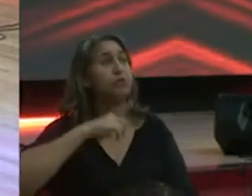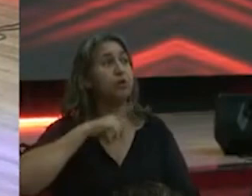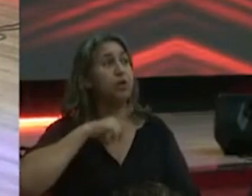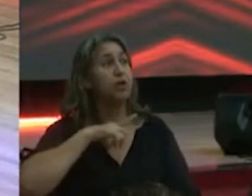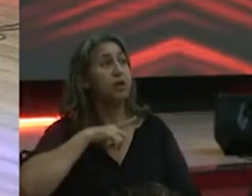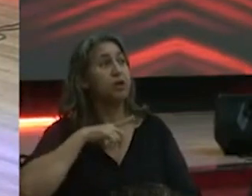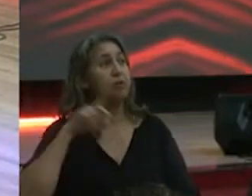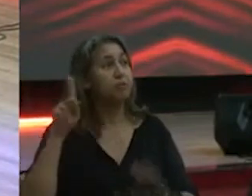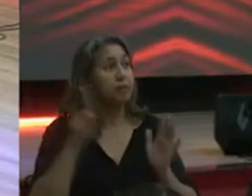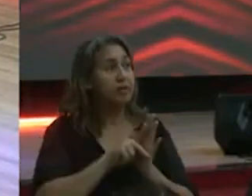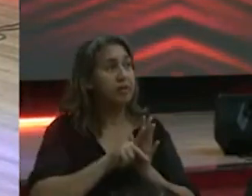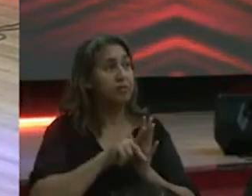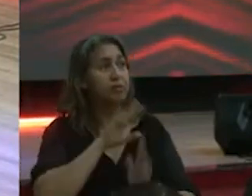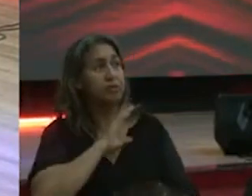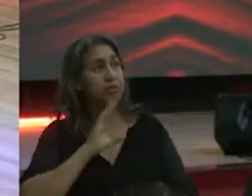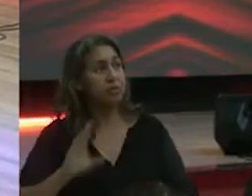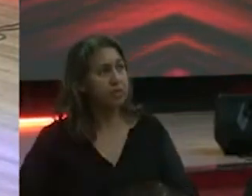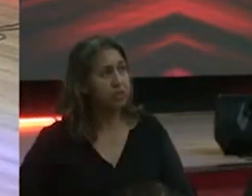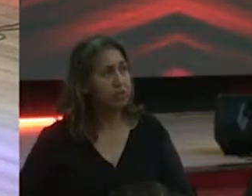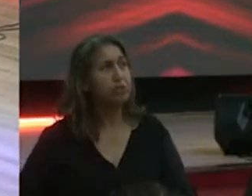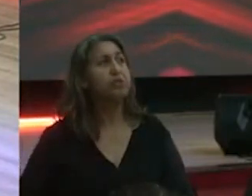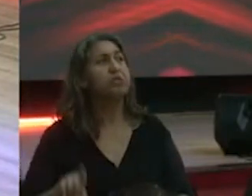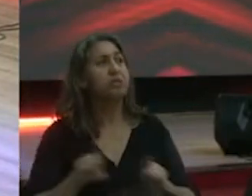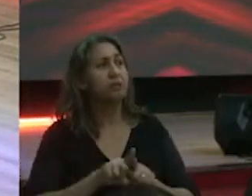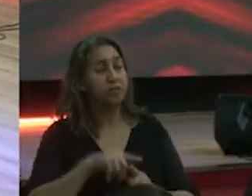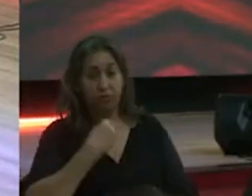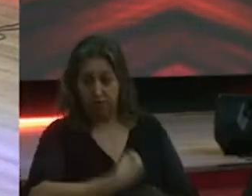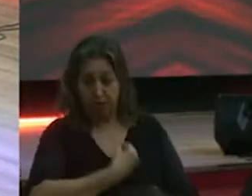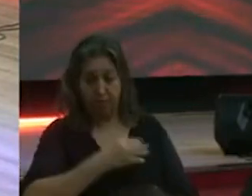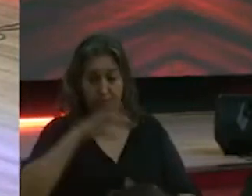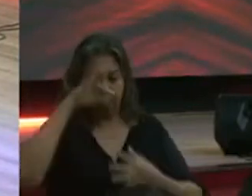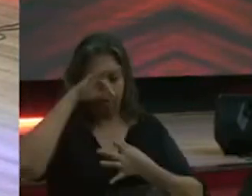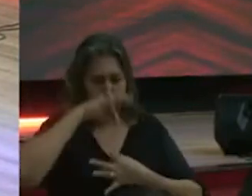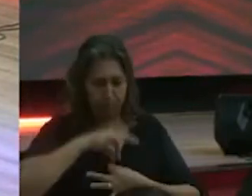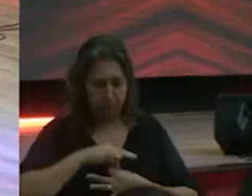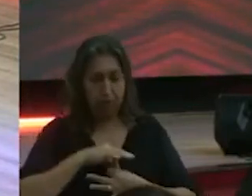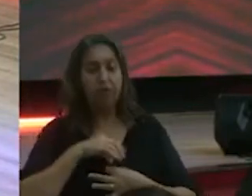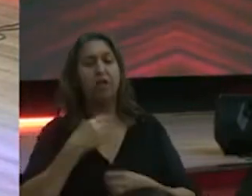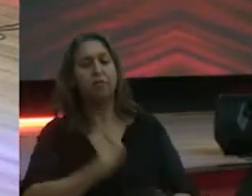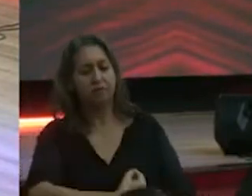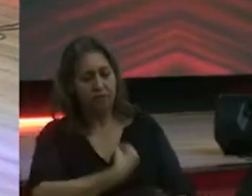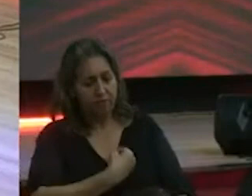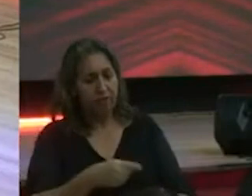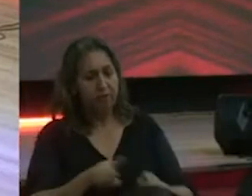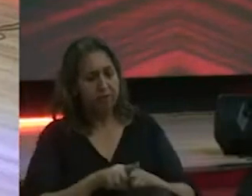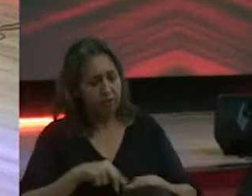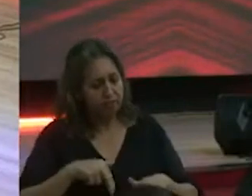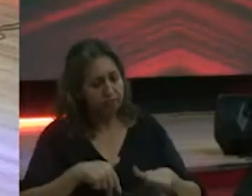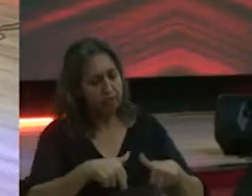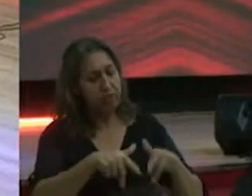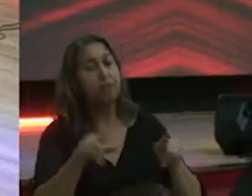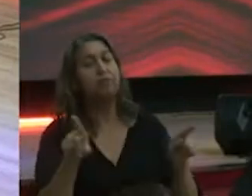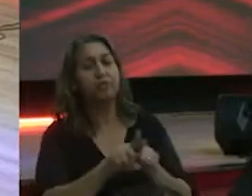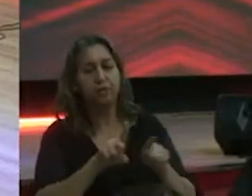Espírito andemos também pelo